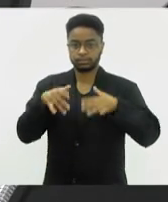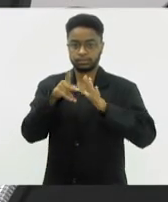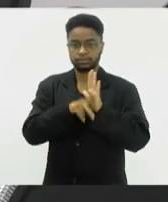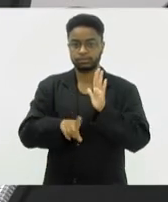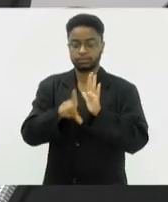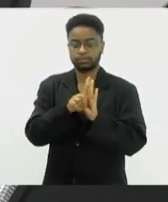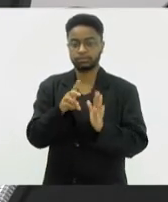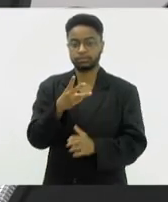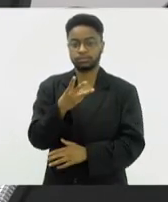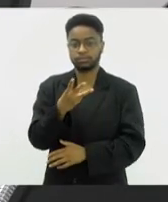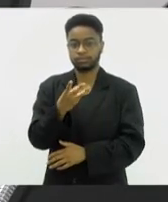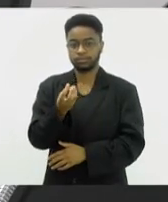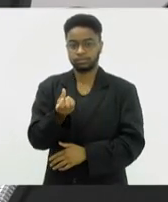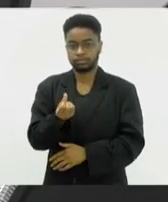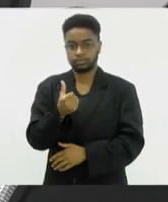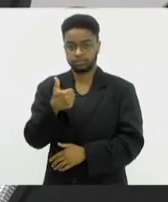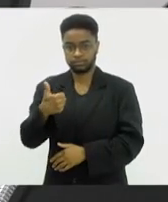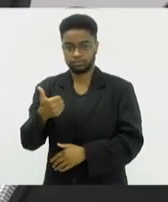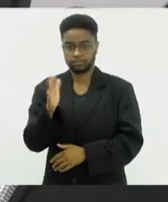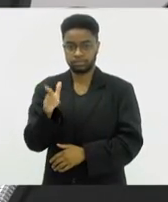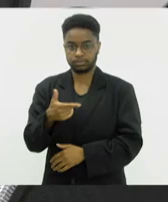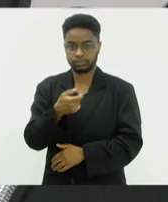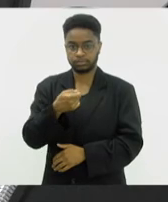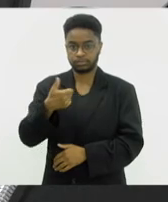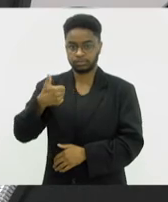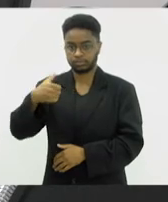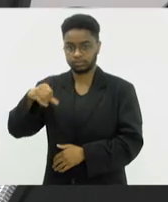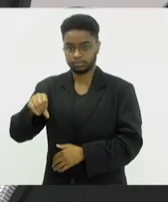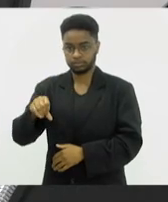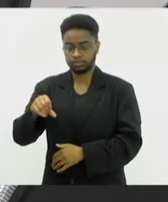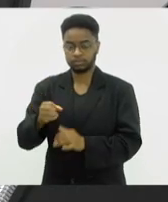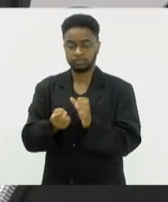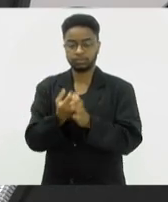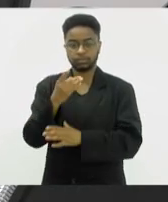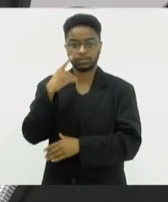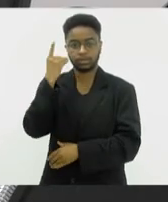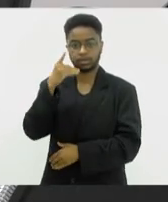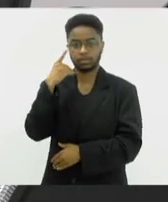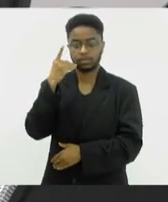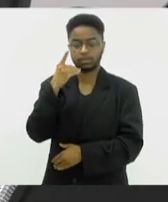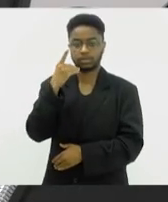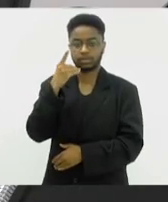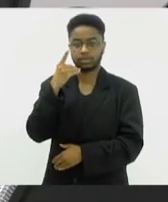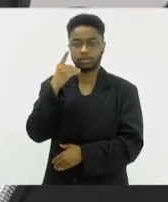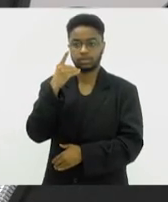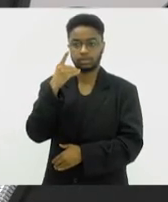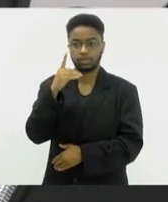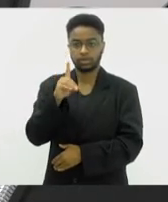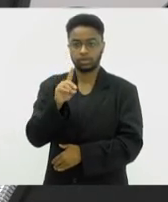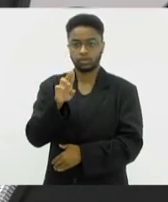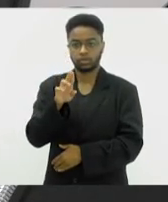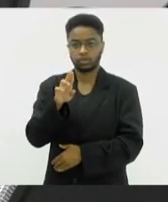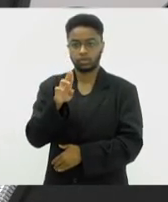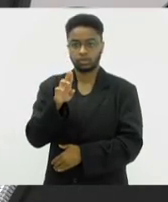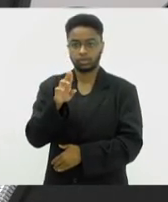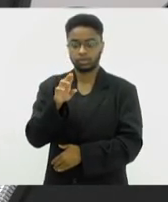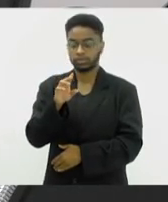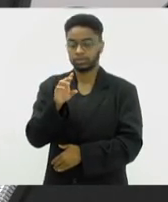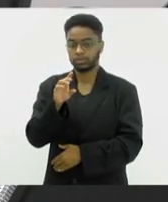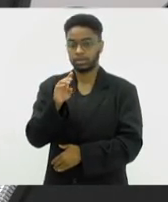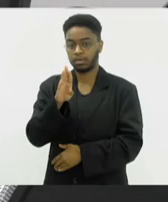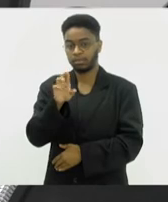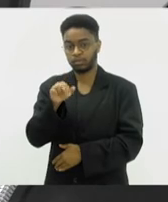lei 3361, de 19, de autoria do deputado Dublê, de secretário Bruno